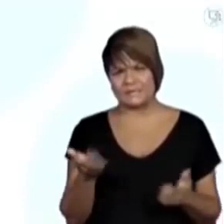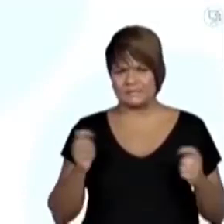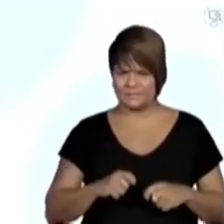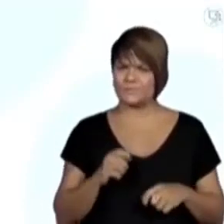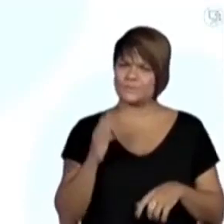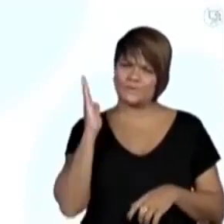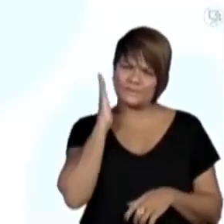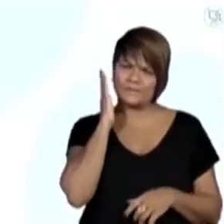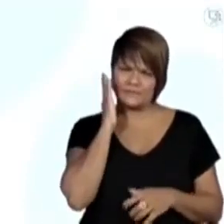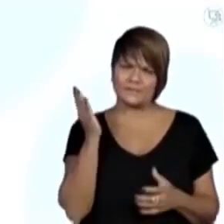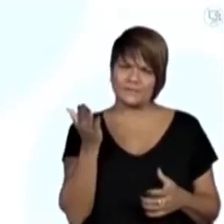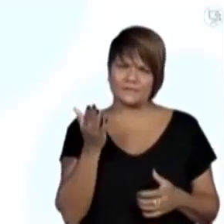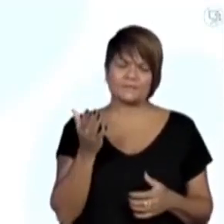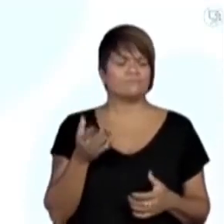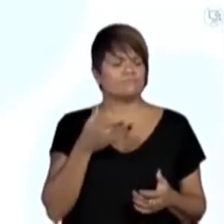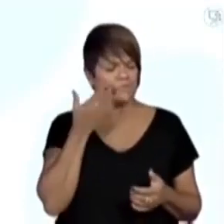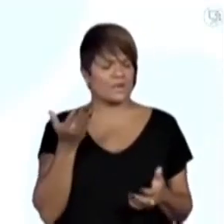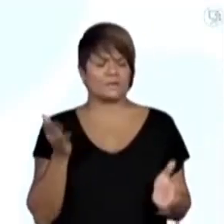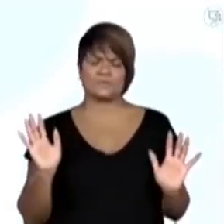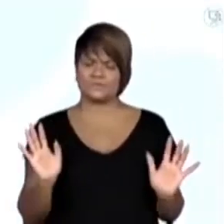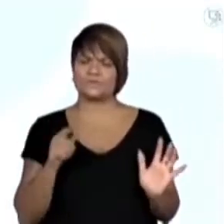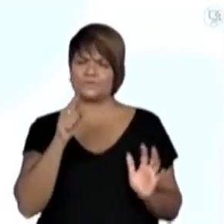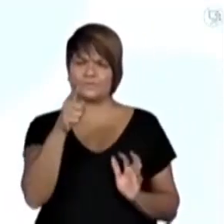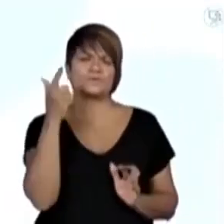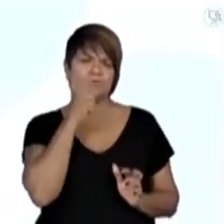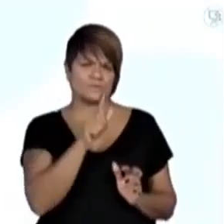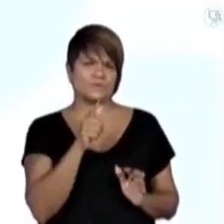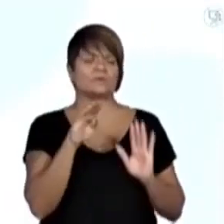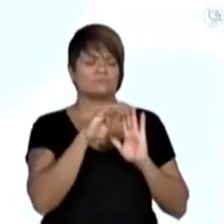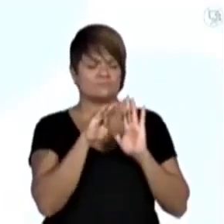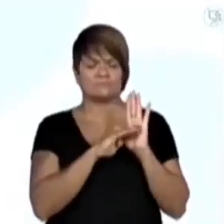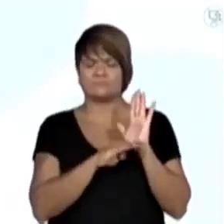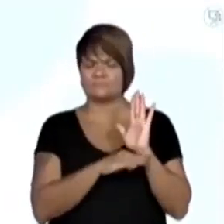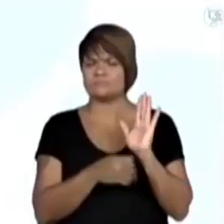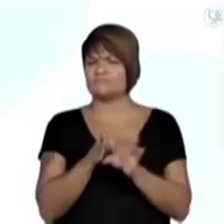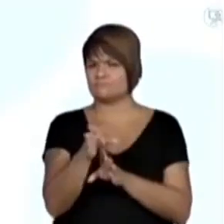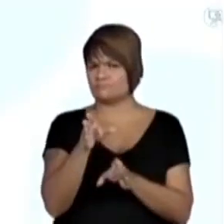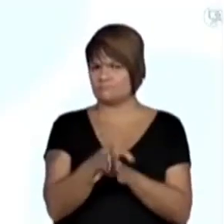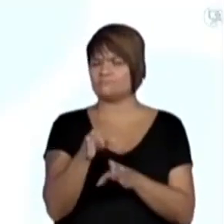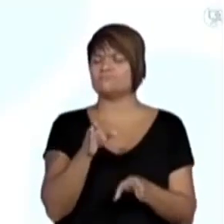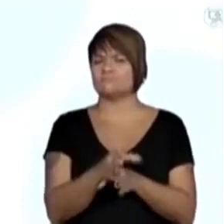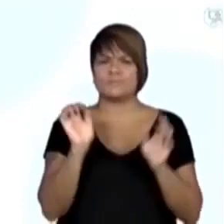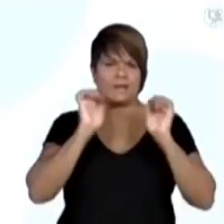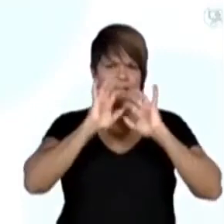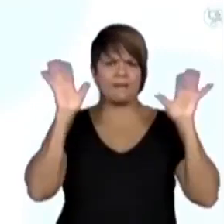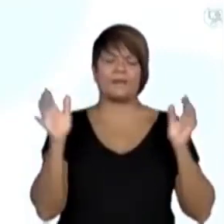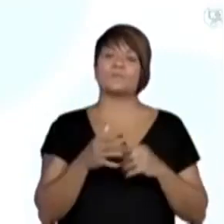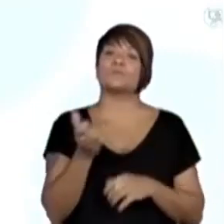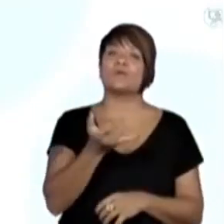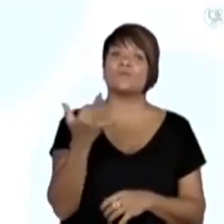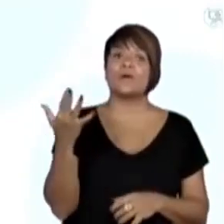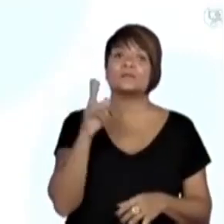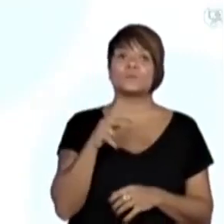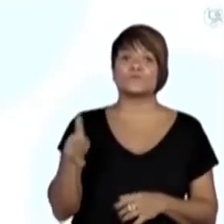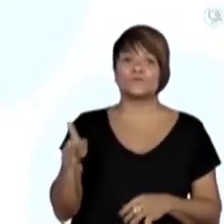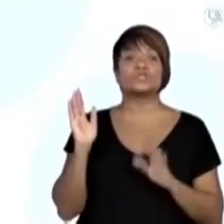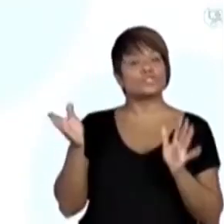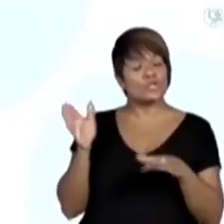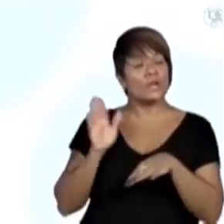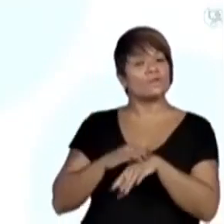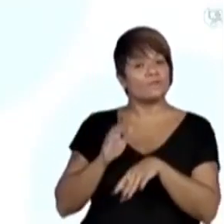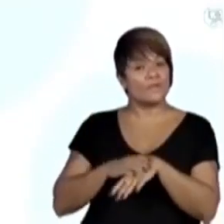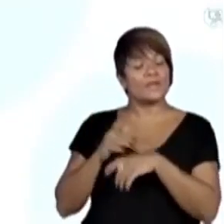Eu acredito que eles vão conseguir fazer a partir dessas orientações, sim, professora. Sim, tem várias professoras colocando que já